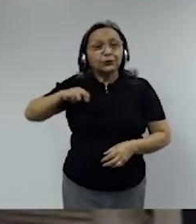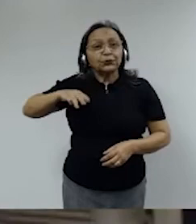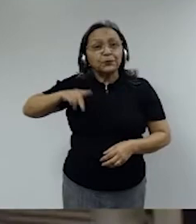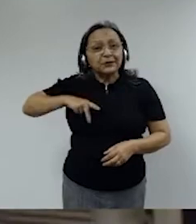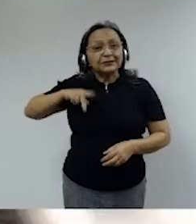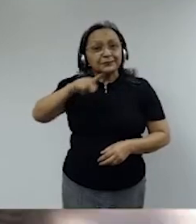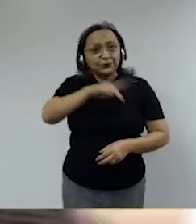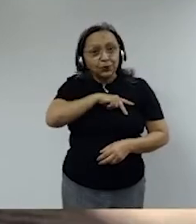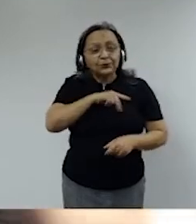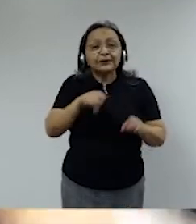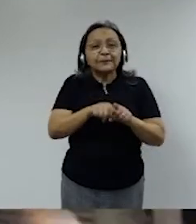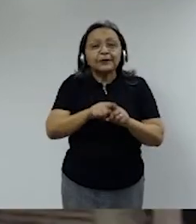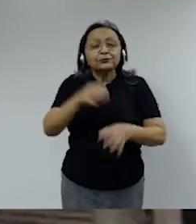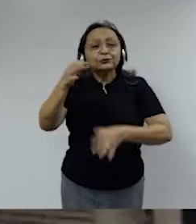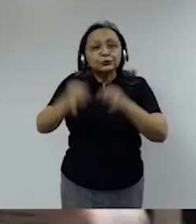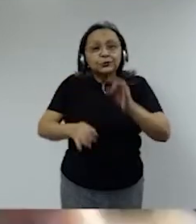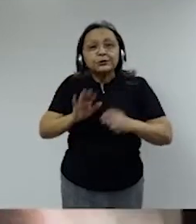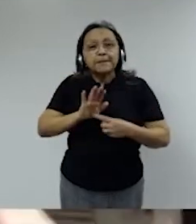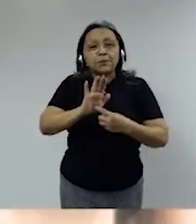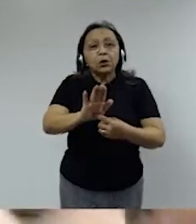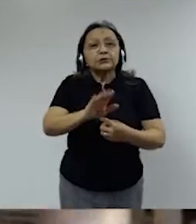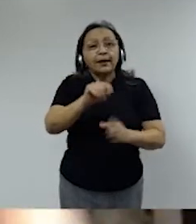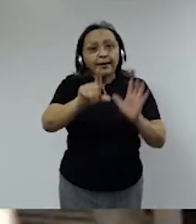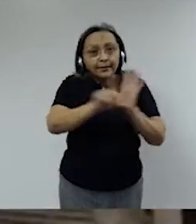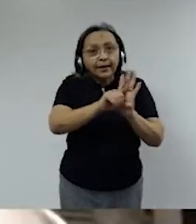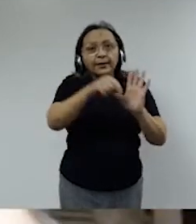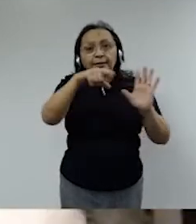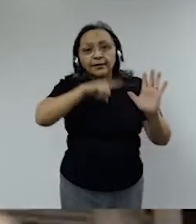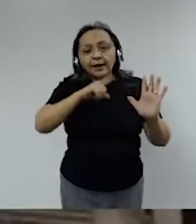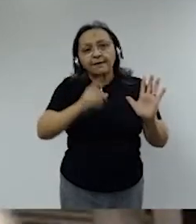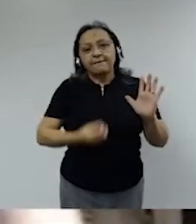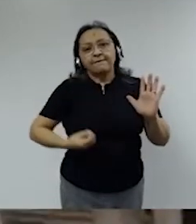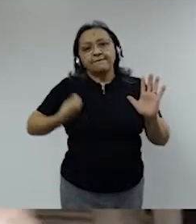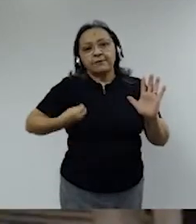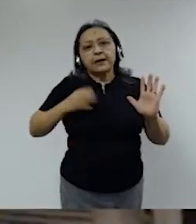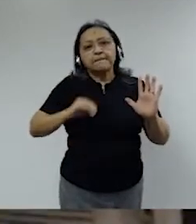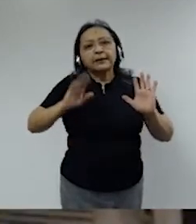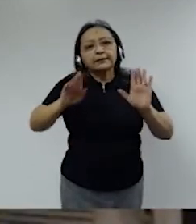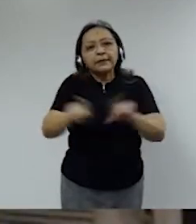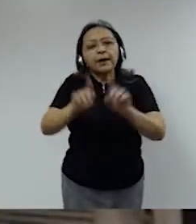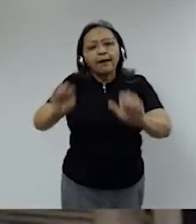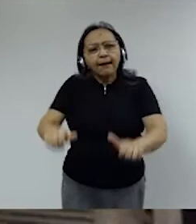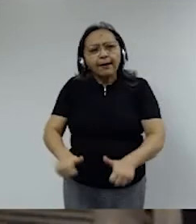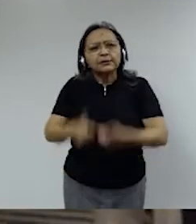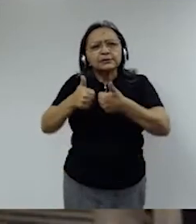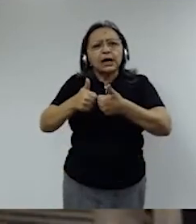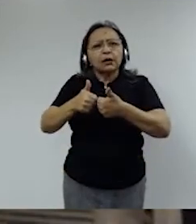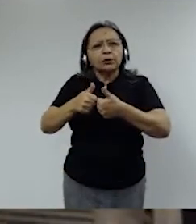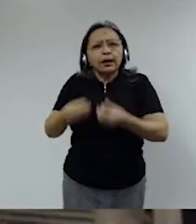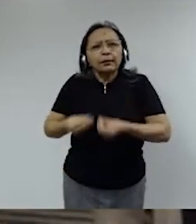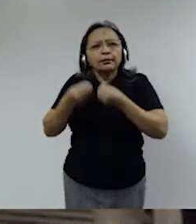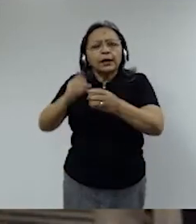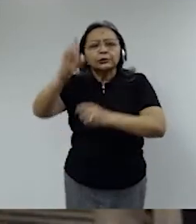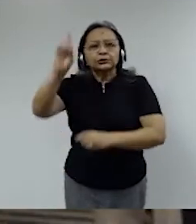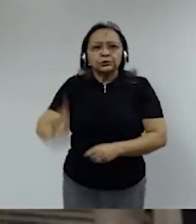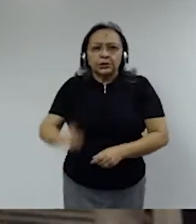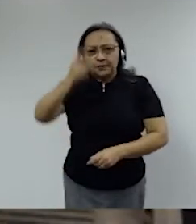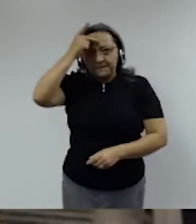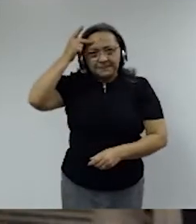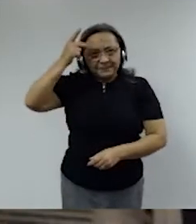sentenciam, dizendo que não só tem vida, mas restaura e ressuscita o direito das pessoas.